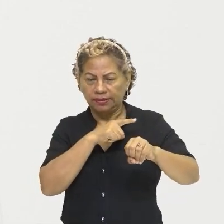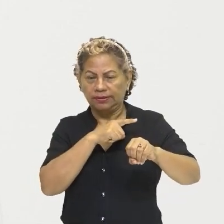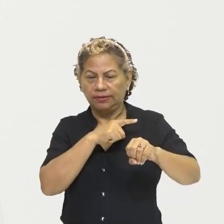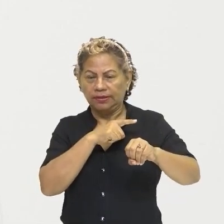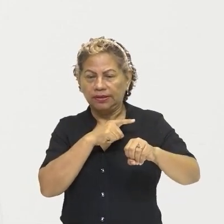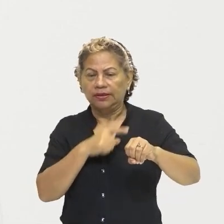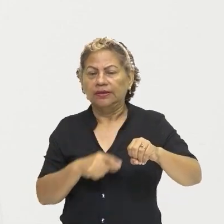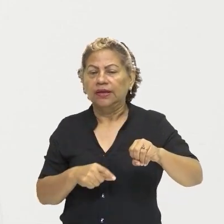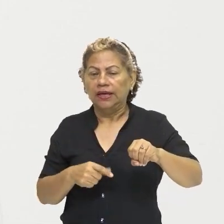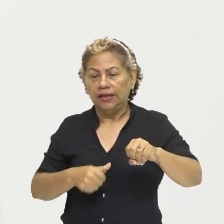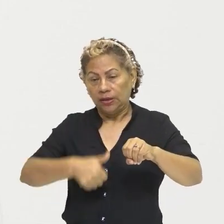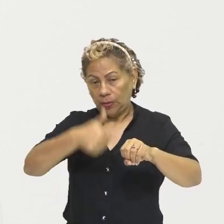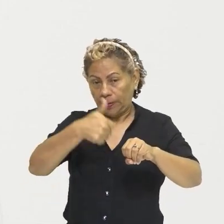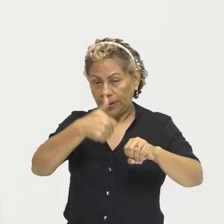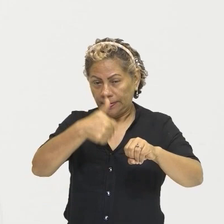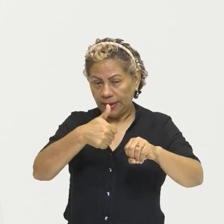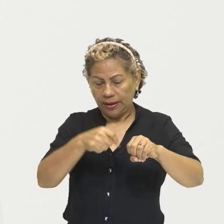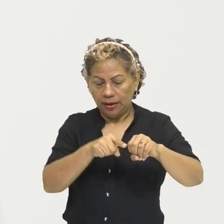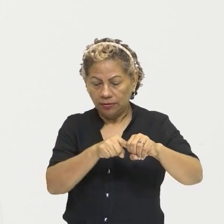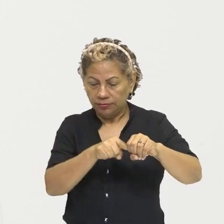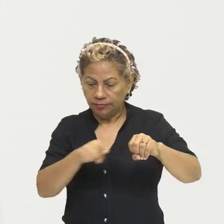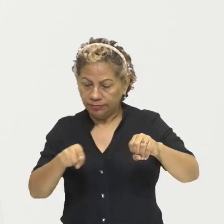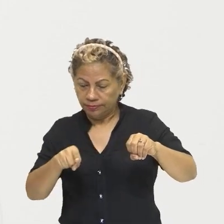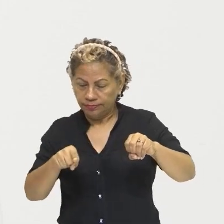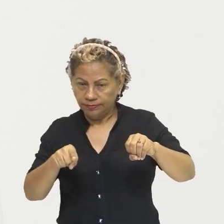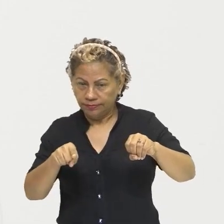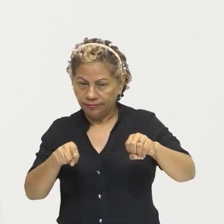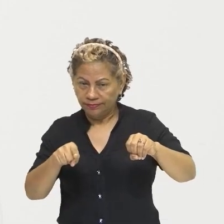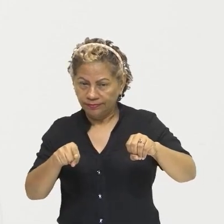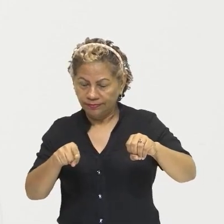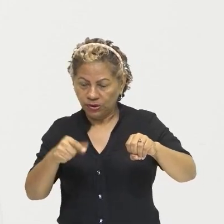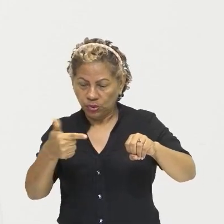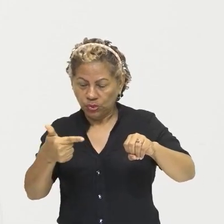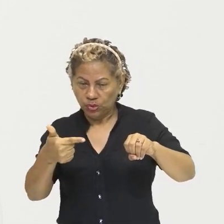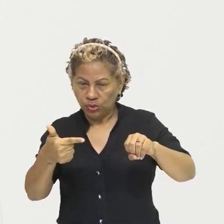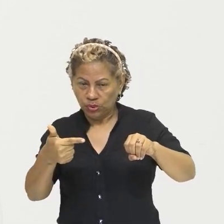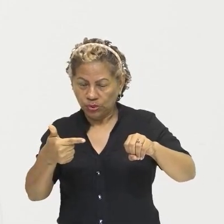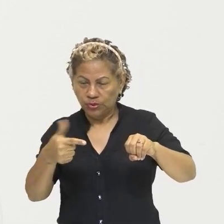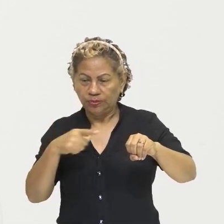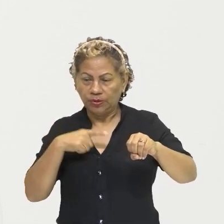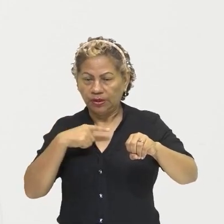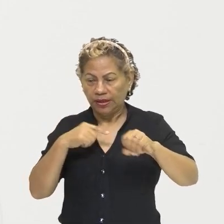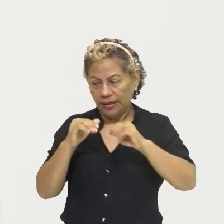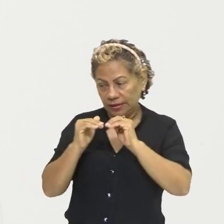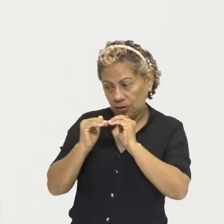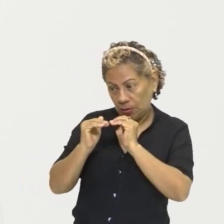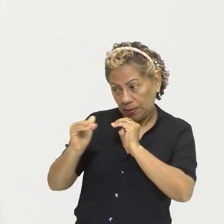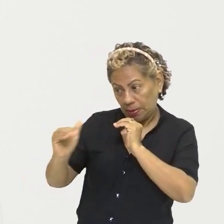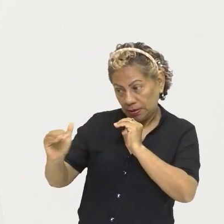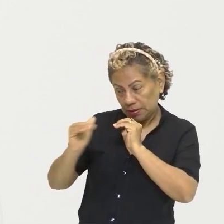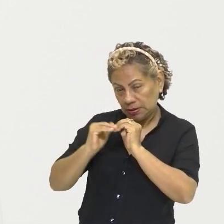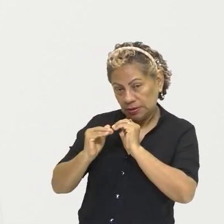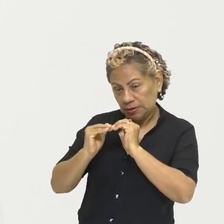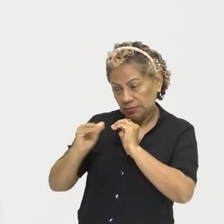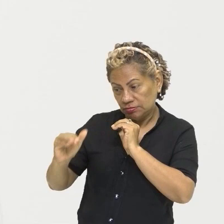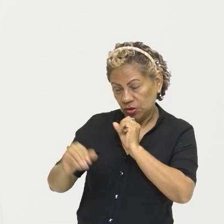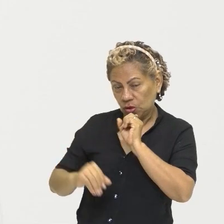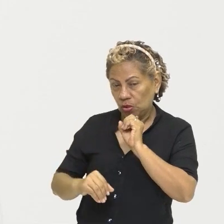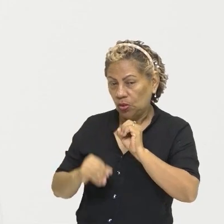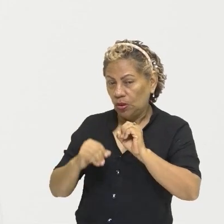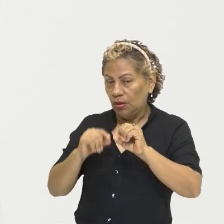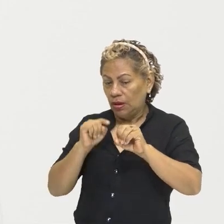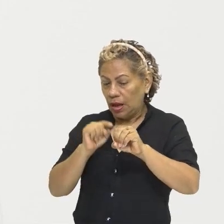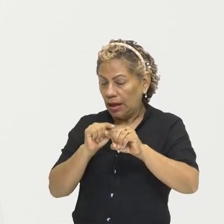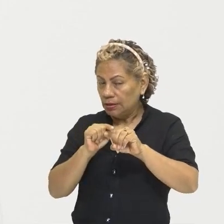Você tem aqui o foco 1 e aqui você tem o foco 2. O Sol fica posicionado em um dos focos da elipse.